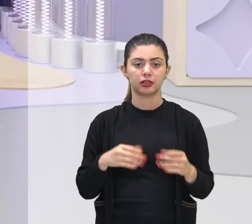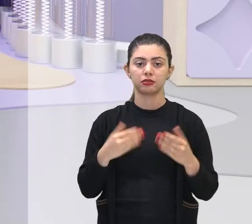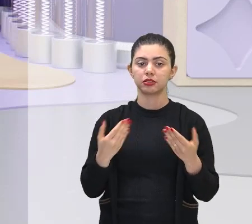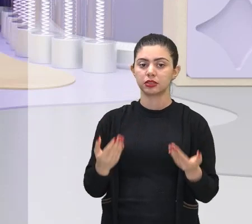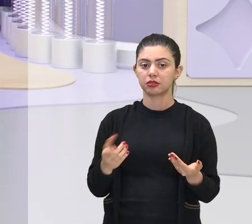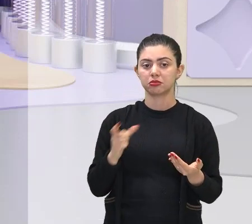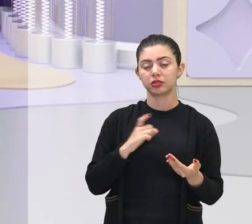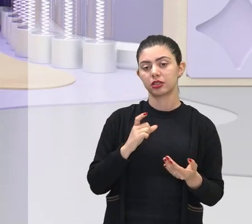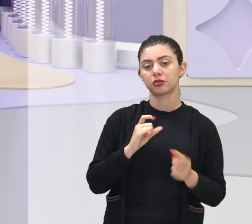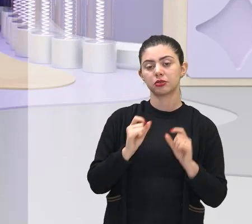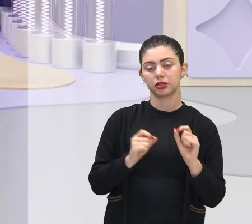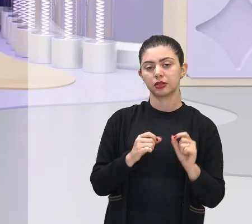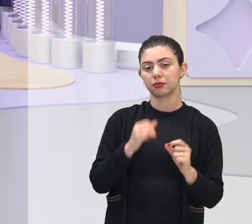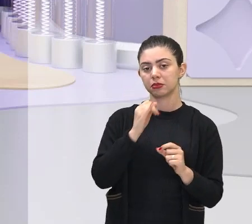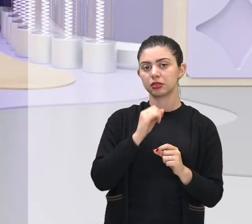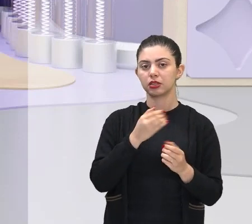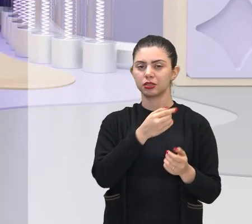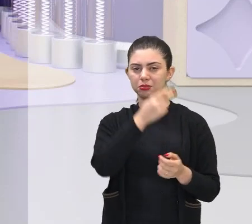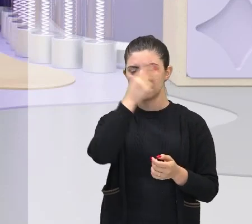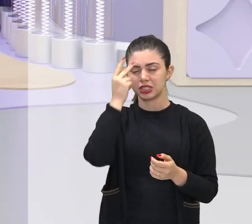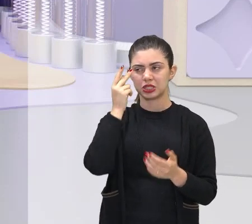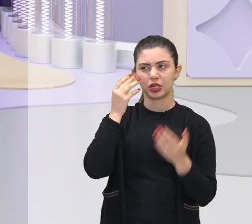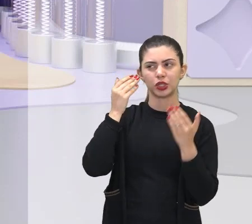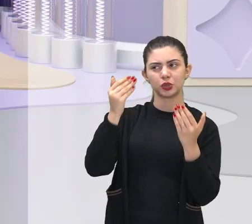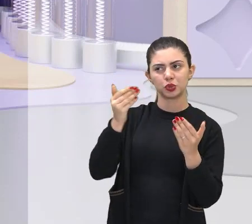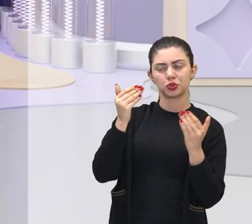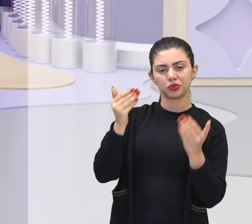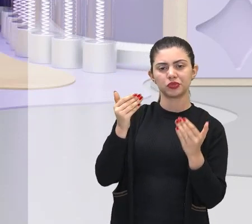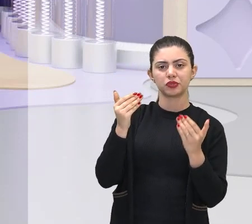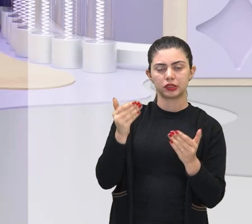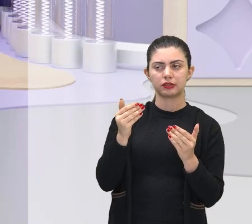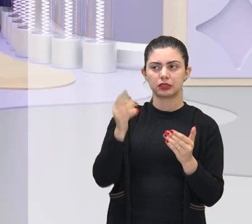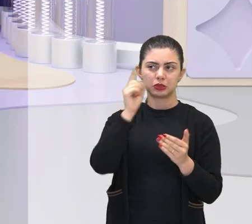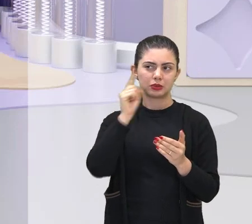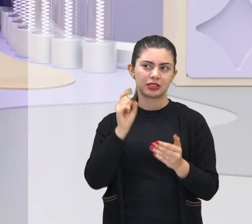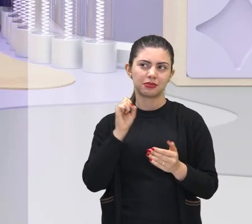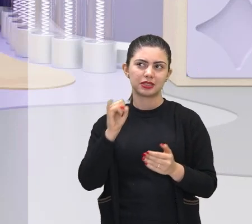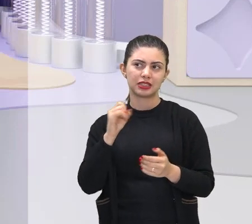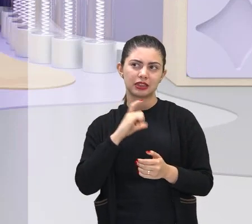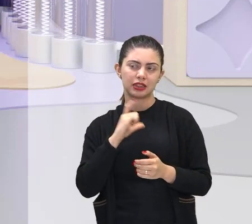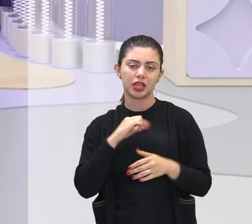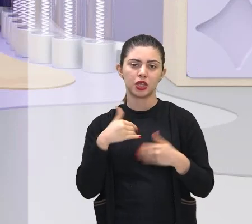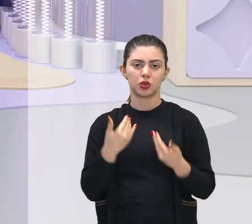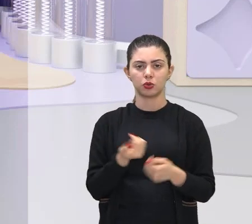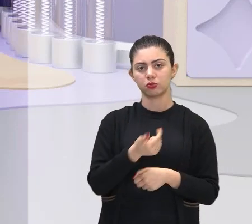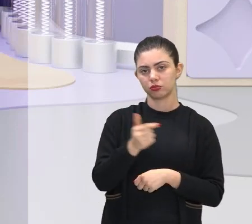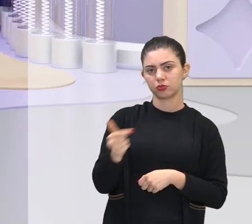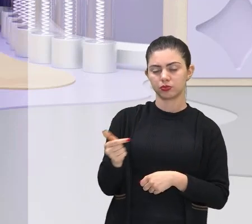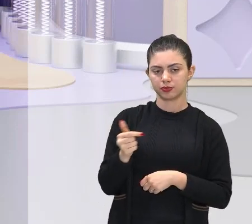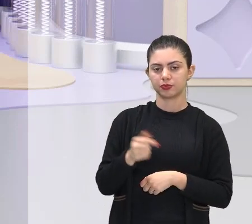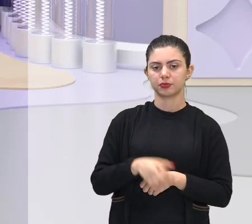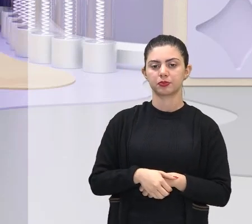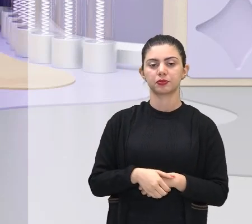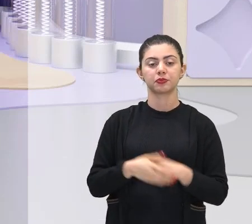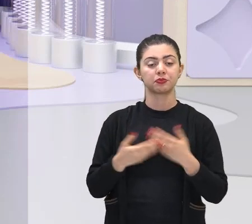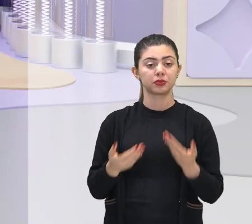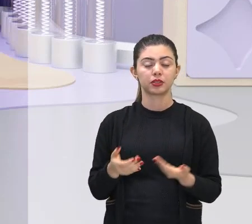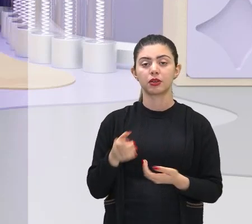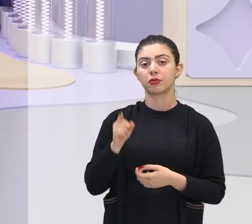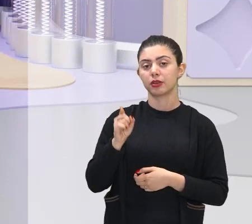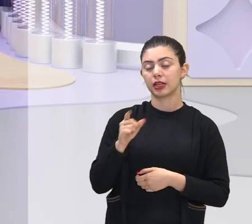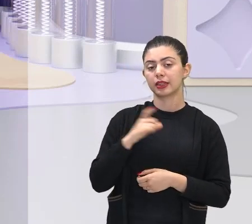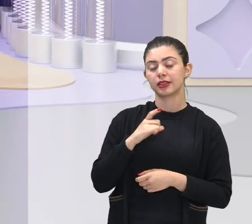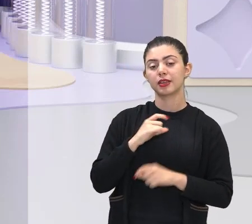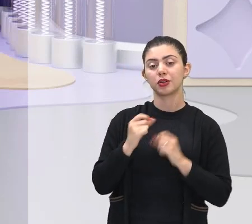congrega todos aqueles que duvidam ou convictos da inexistência de Deus. A palavra ateu, ela